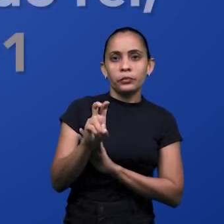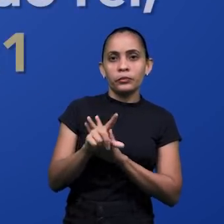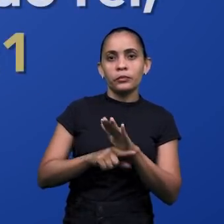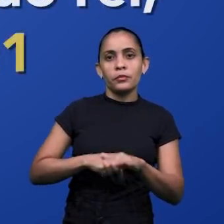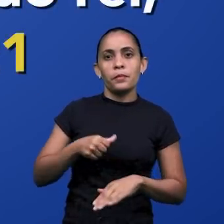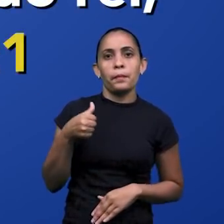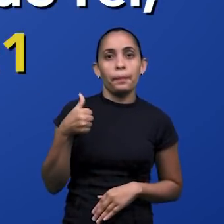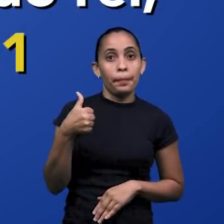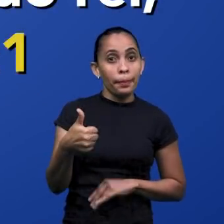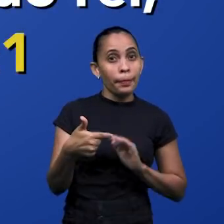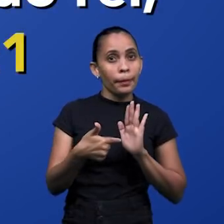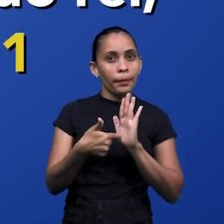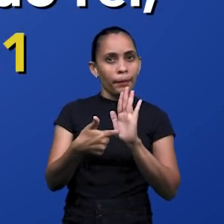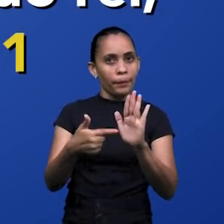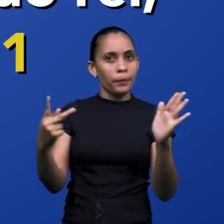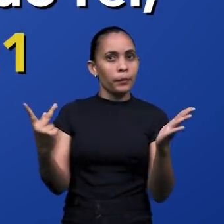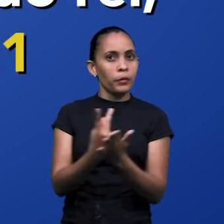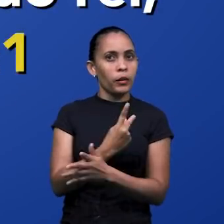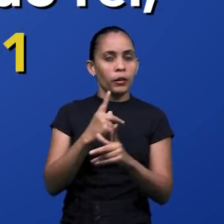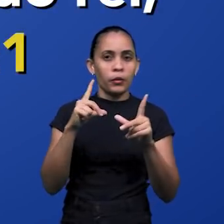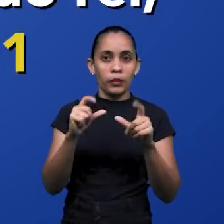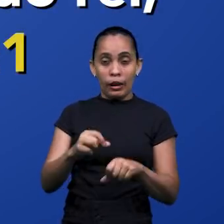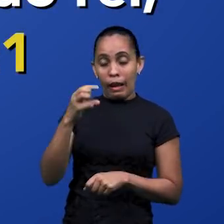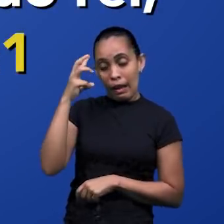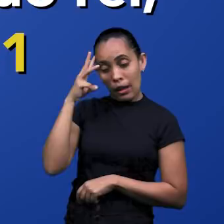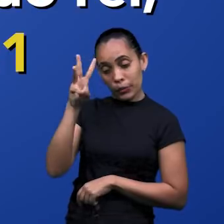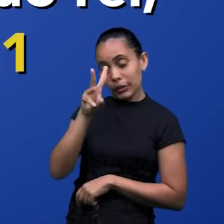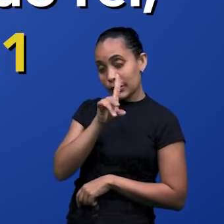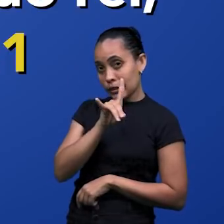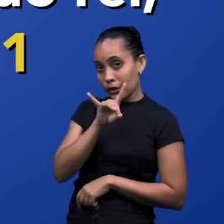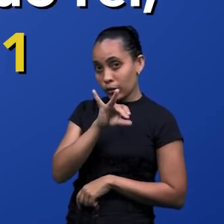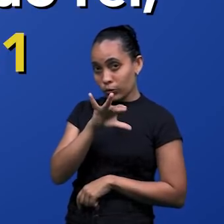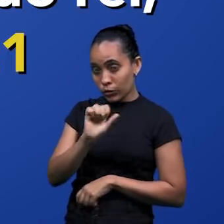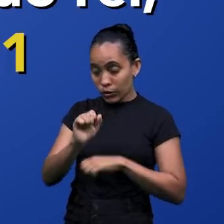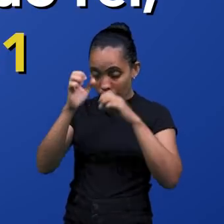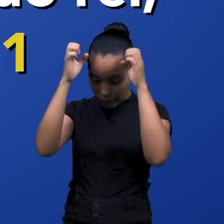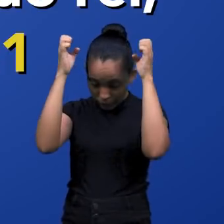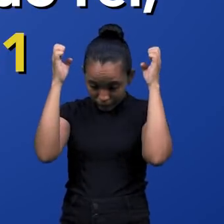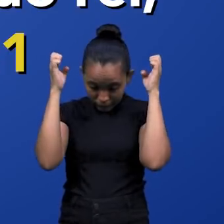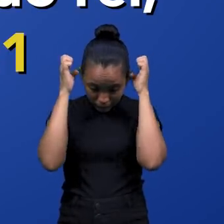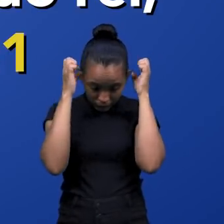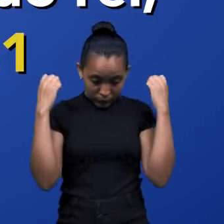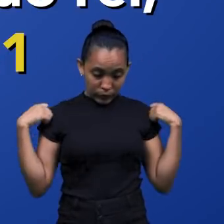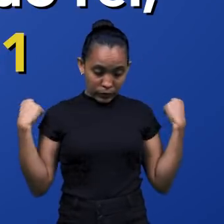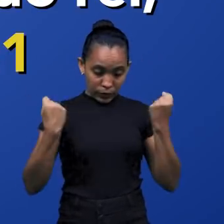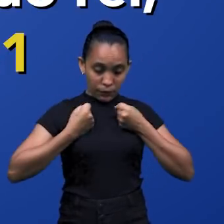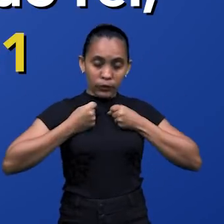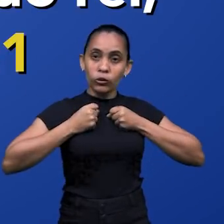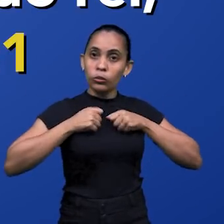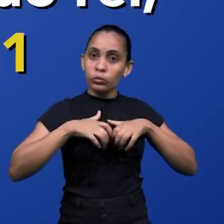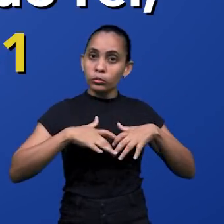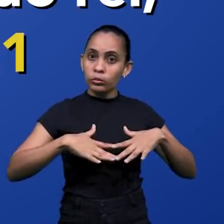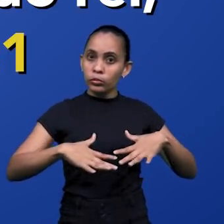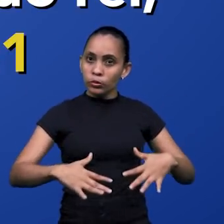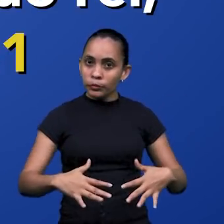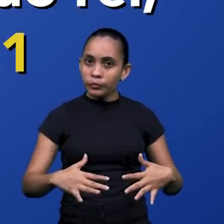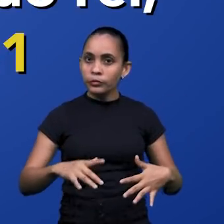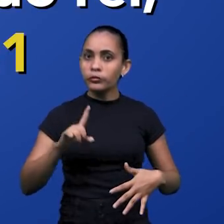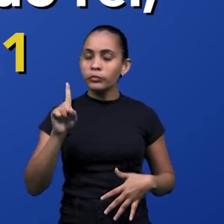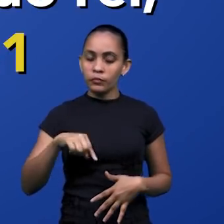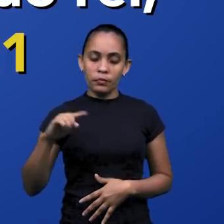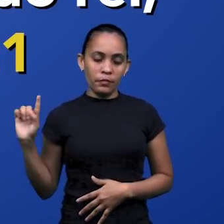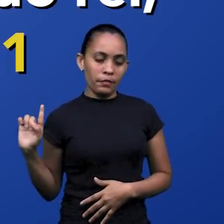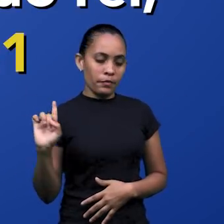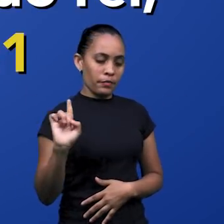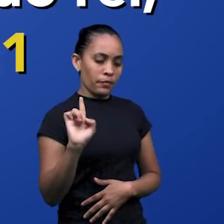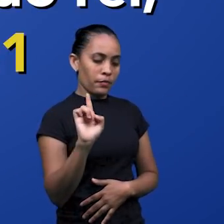1, que fala o seguinte: sucedeu, pois, que ao terceiro dia Esther se vestiu de suas vestes reais e se